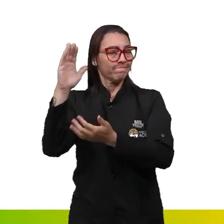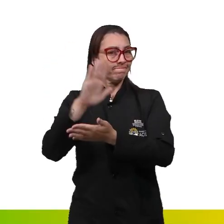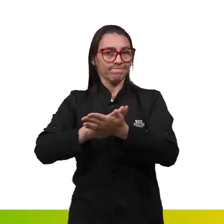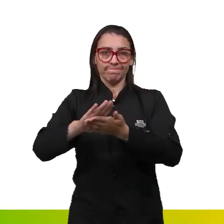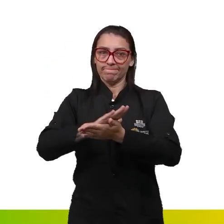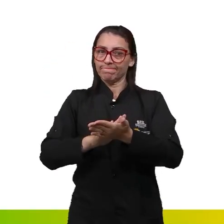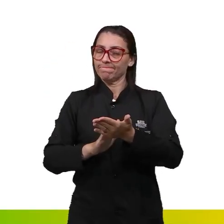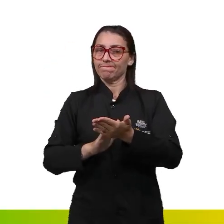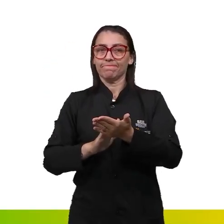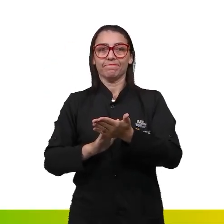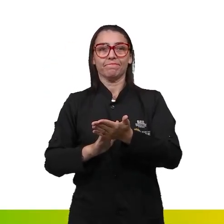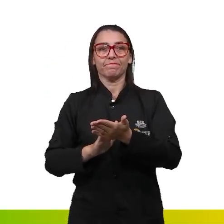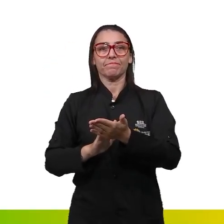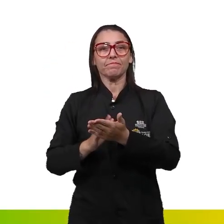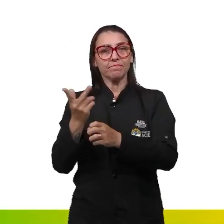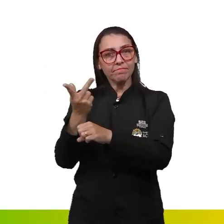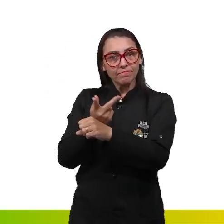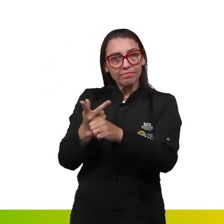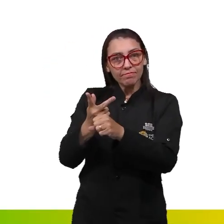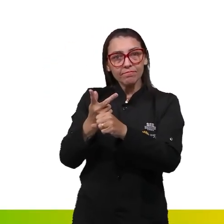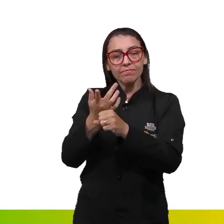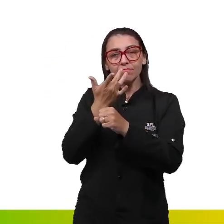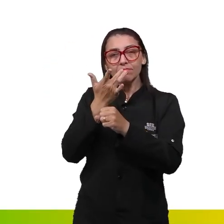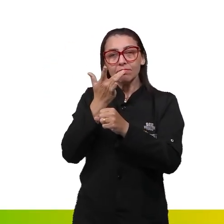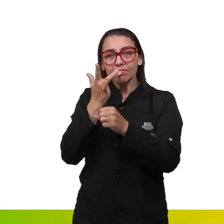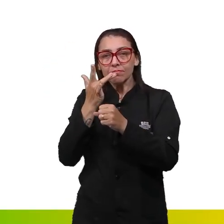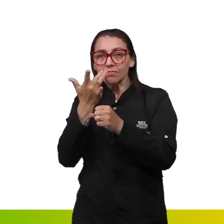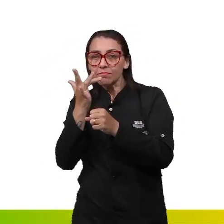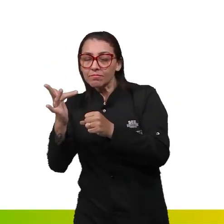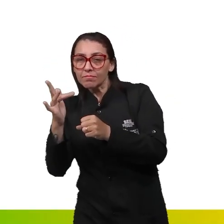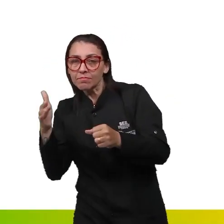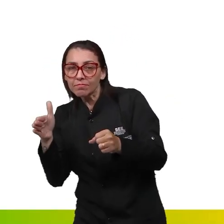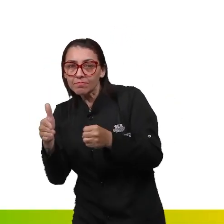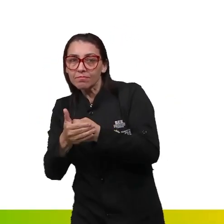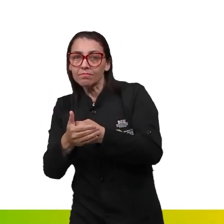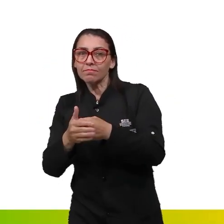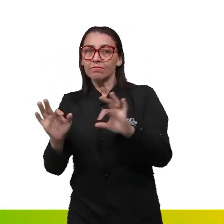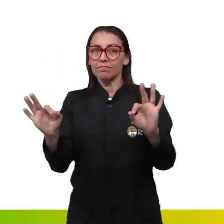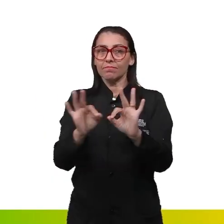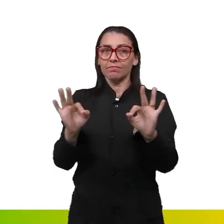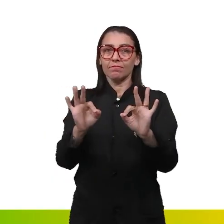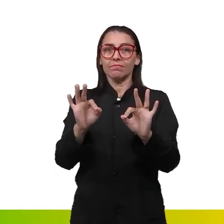fogo. A busca de tesouros escondidos, não se falou nisso.